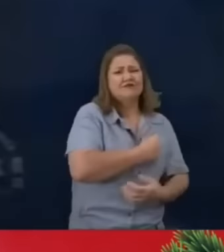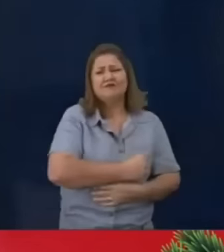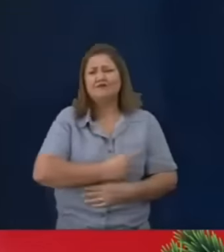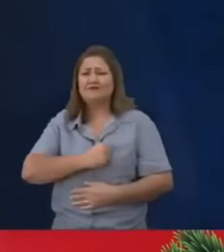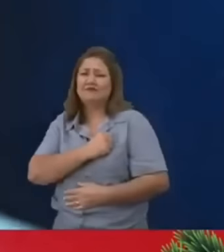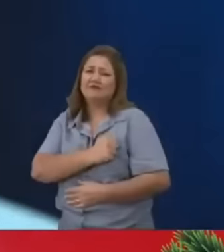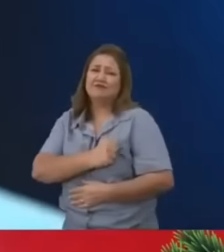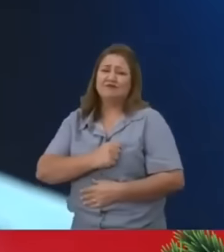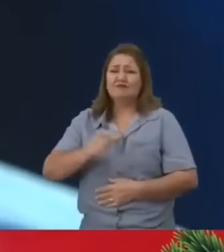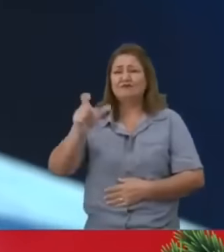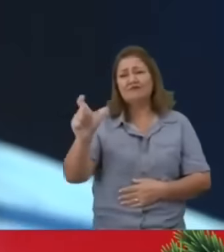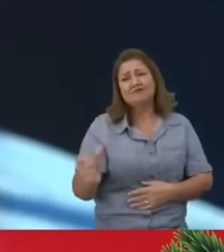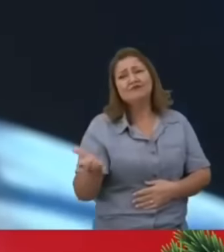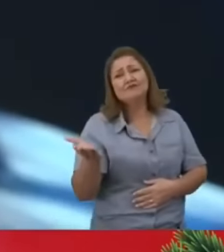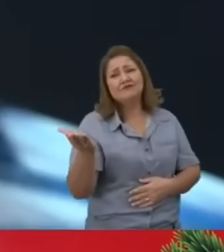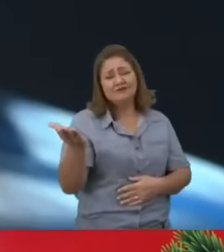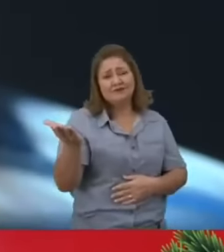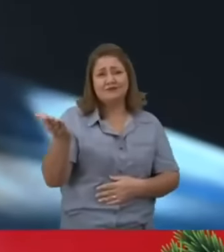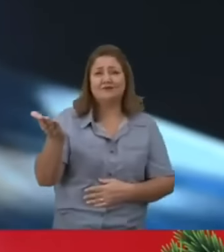Saudade sua,